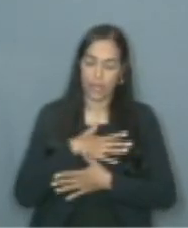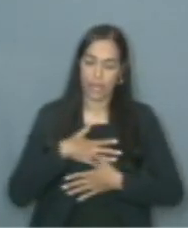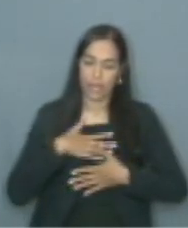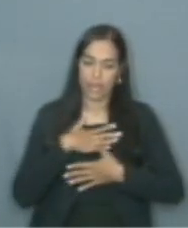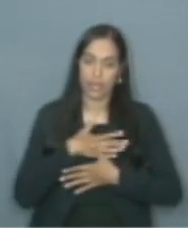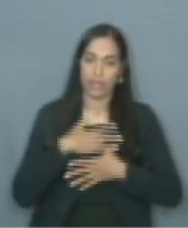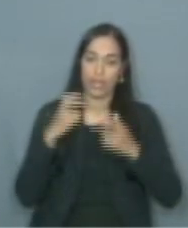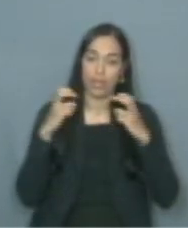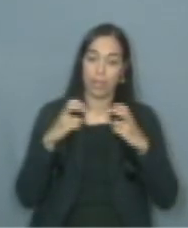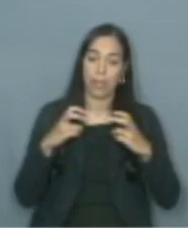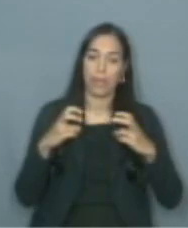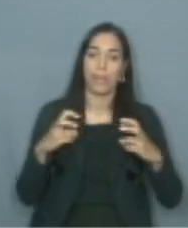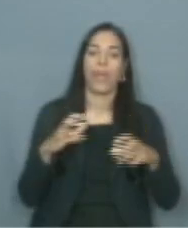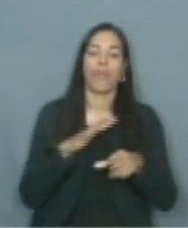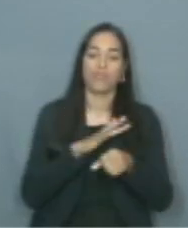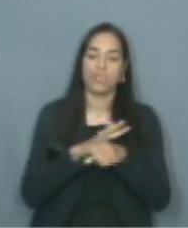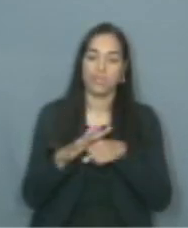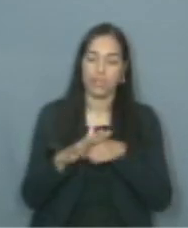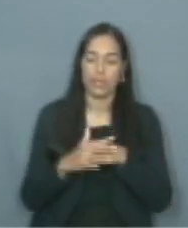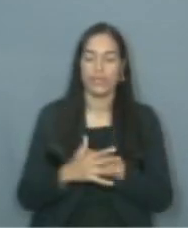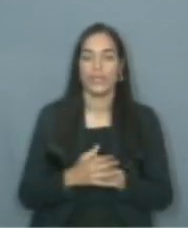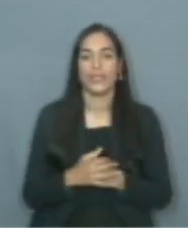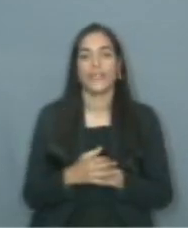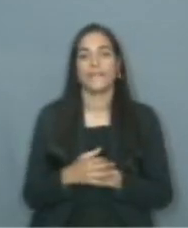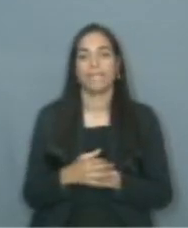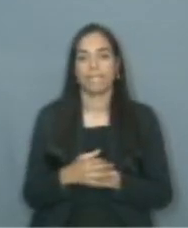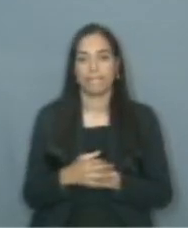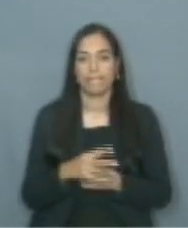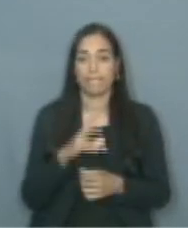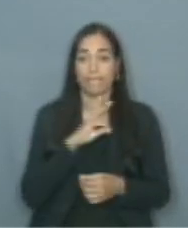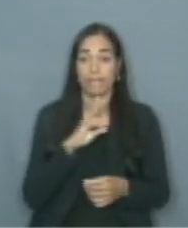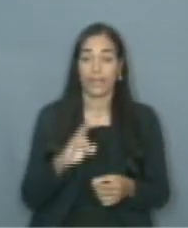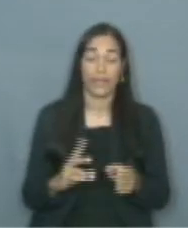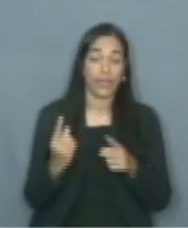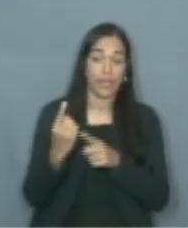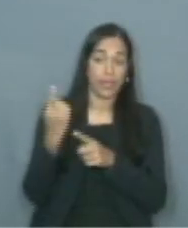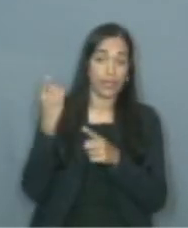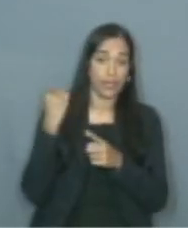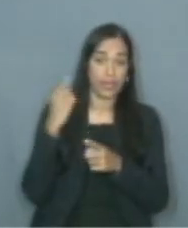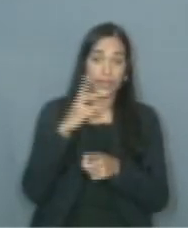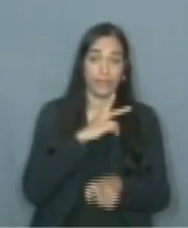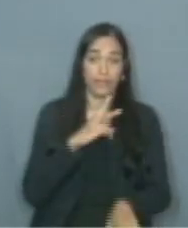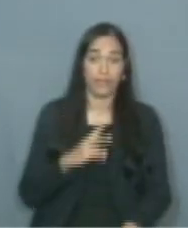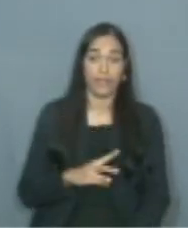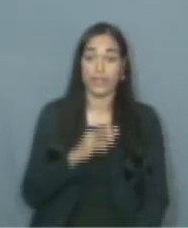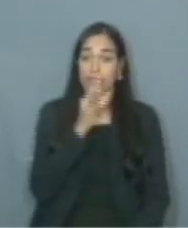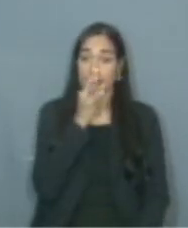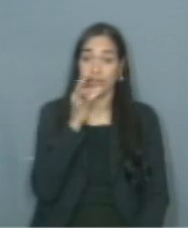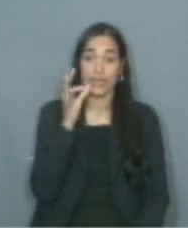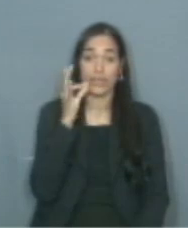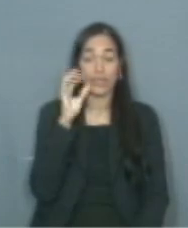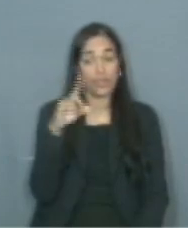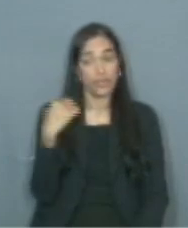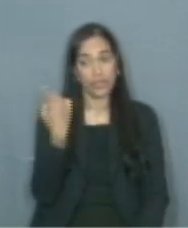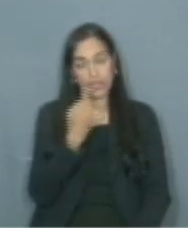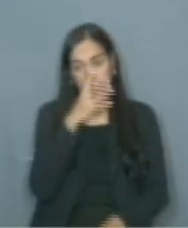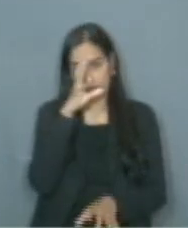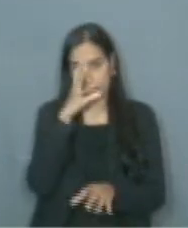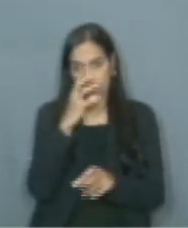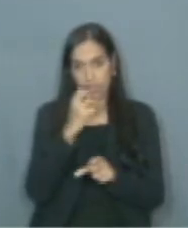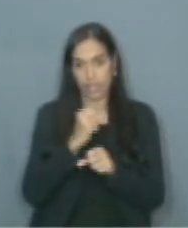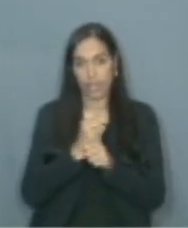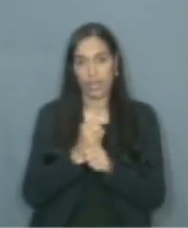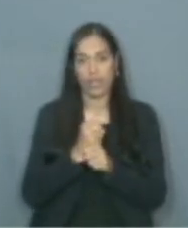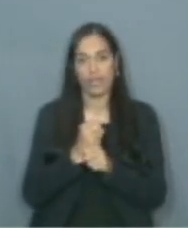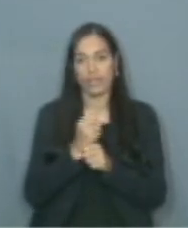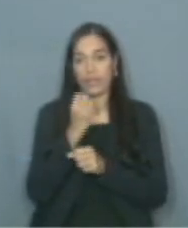essas galerias lotadas. Como disse o vereador que me antecedeu, o vereador Ivan Moraes, vocês são nossos patrões.